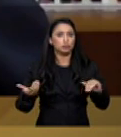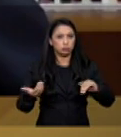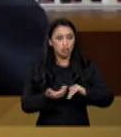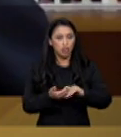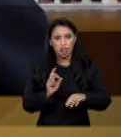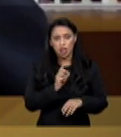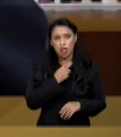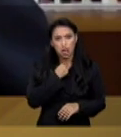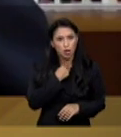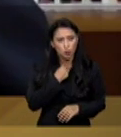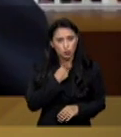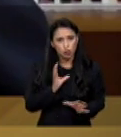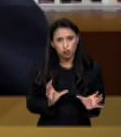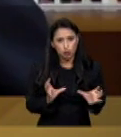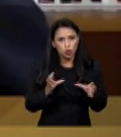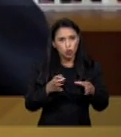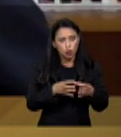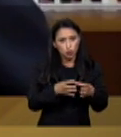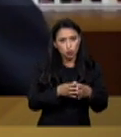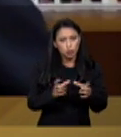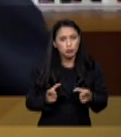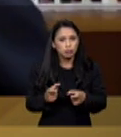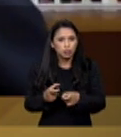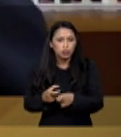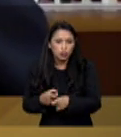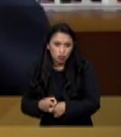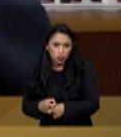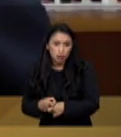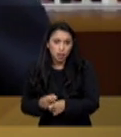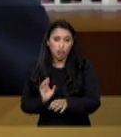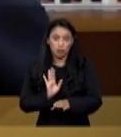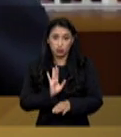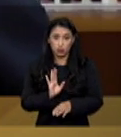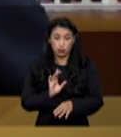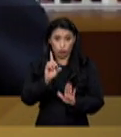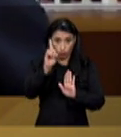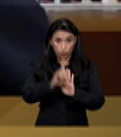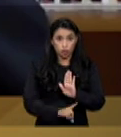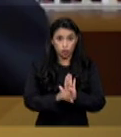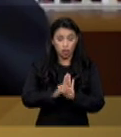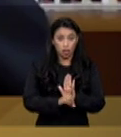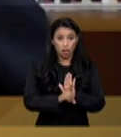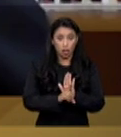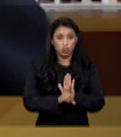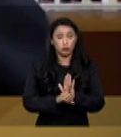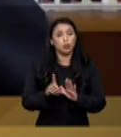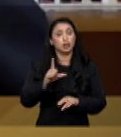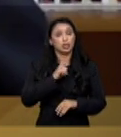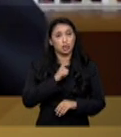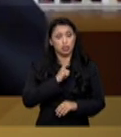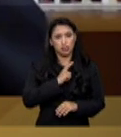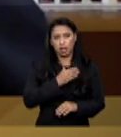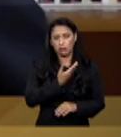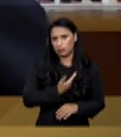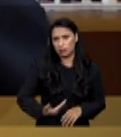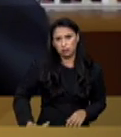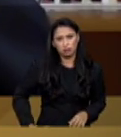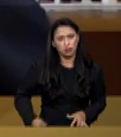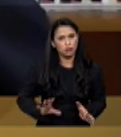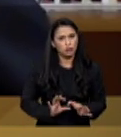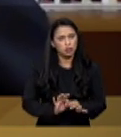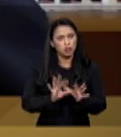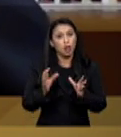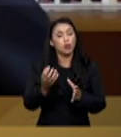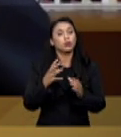o exercício pelos grupos minoritários que atuam no Congresso, do direito público subjetivo que lhes é assegurado